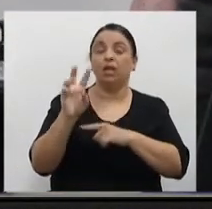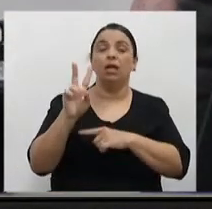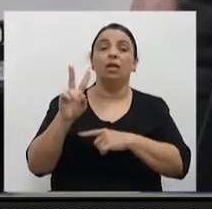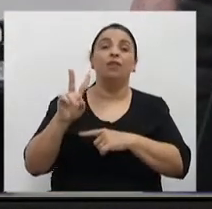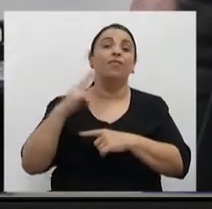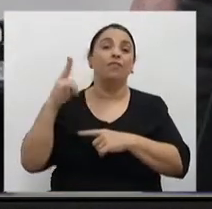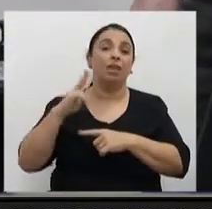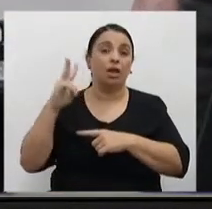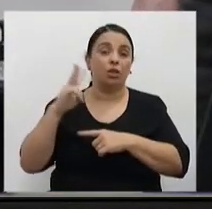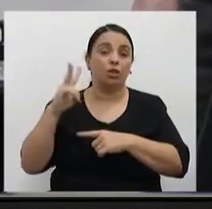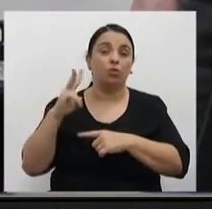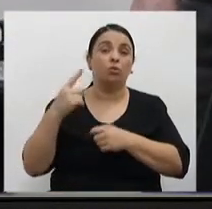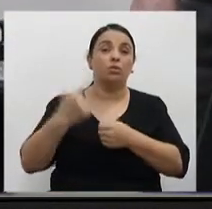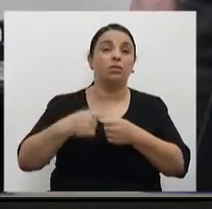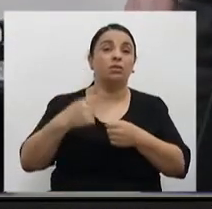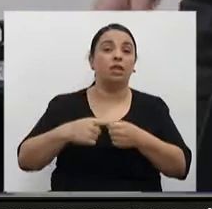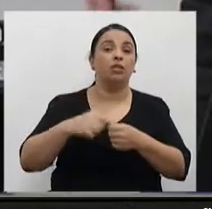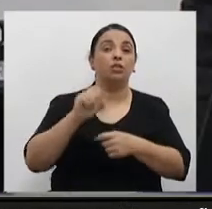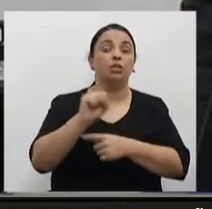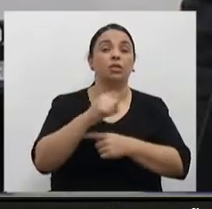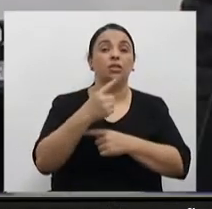Henrique.